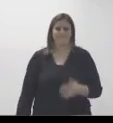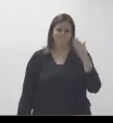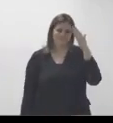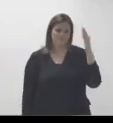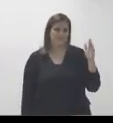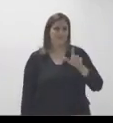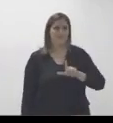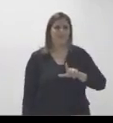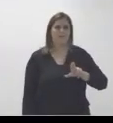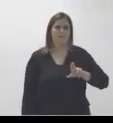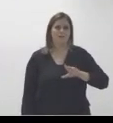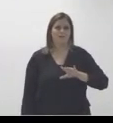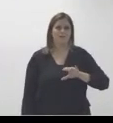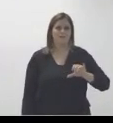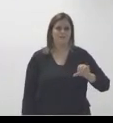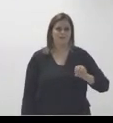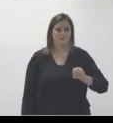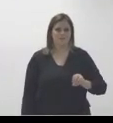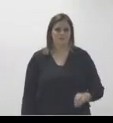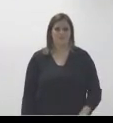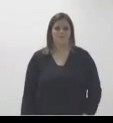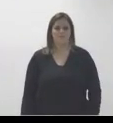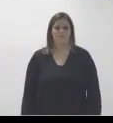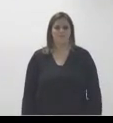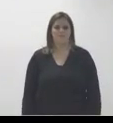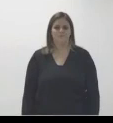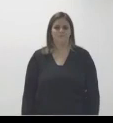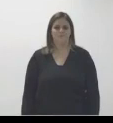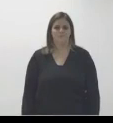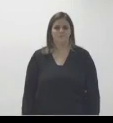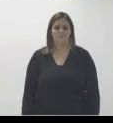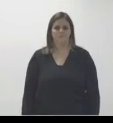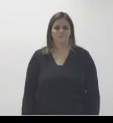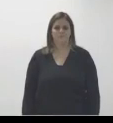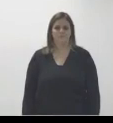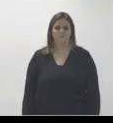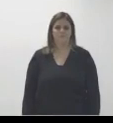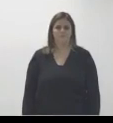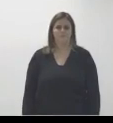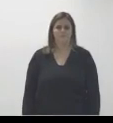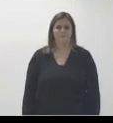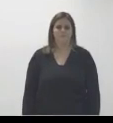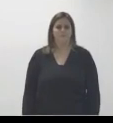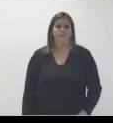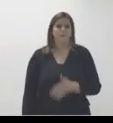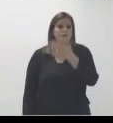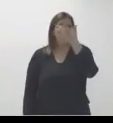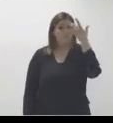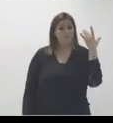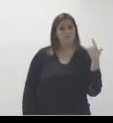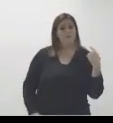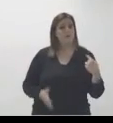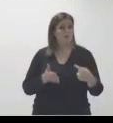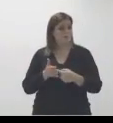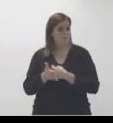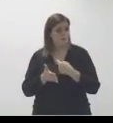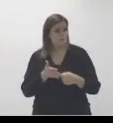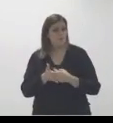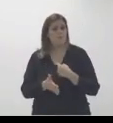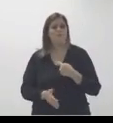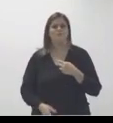eu queria que a gente pudesse deixar claro para as pessoas que encaminharão as perguntas que nós vamos responder